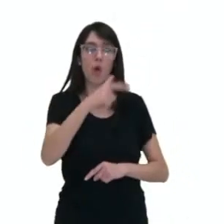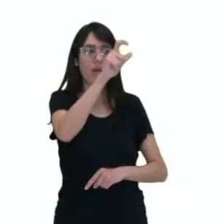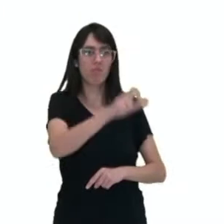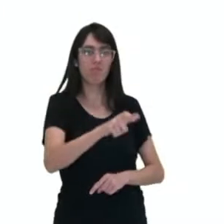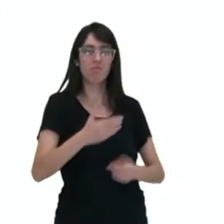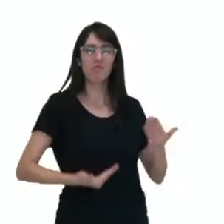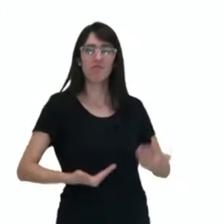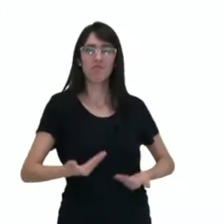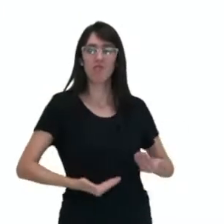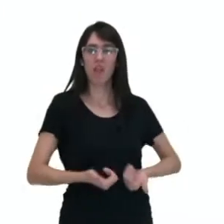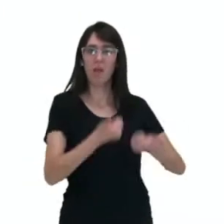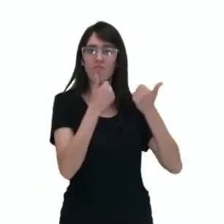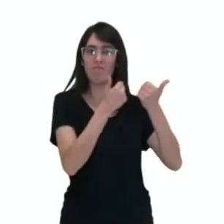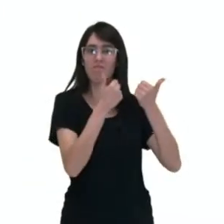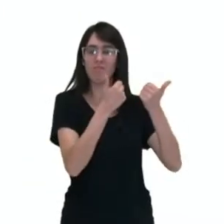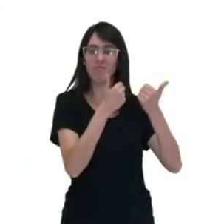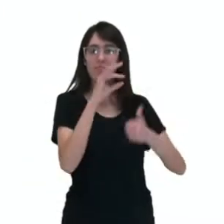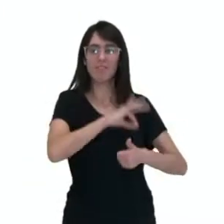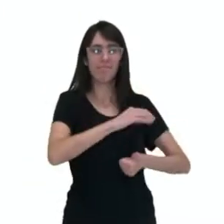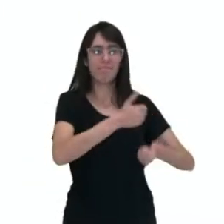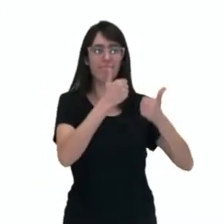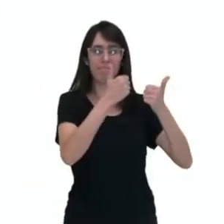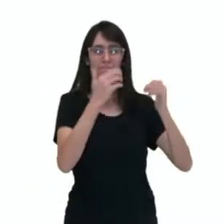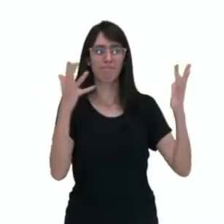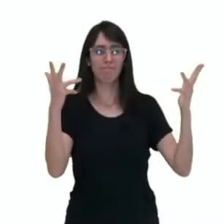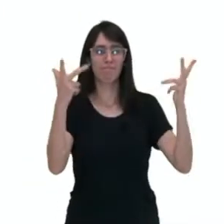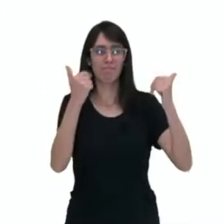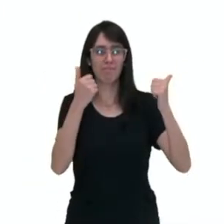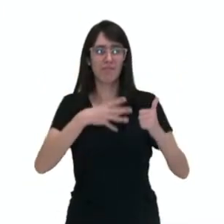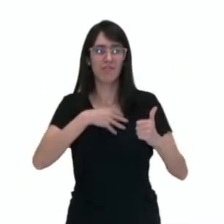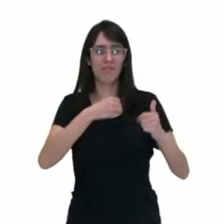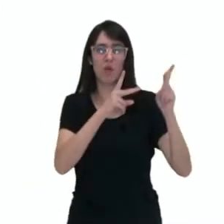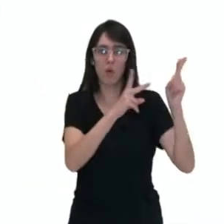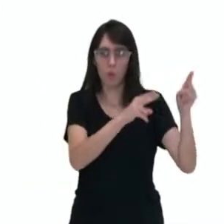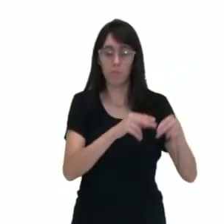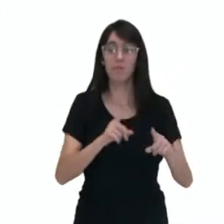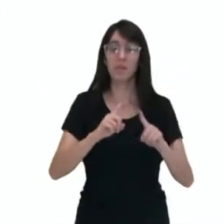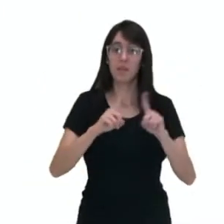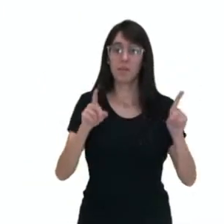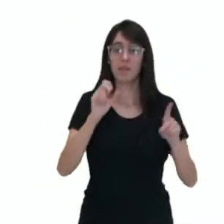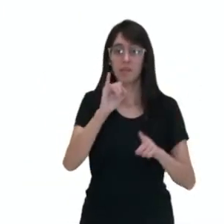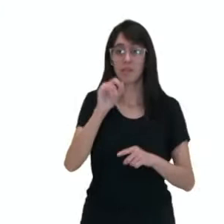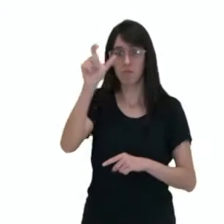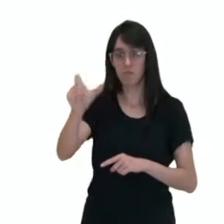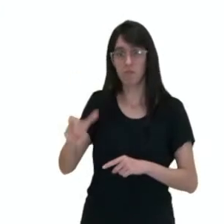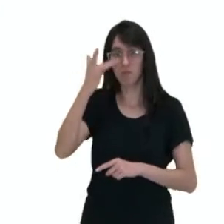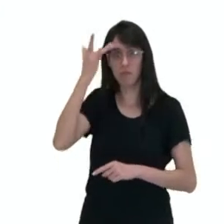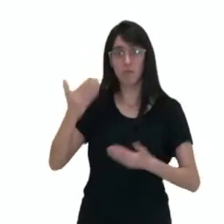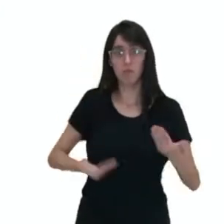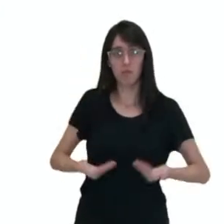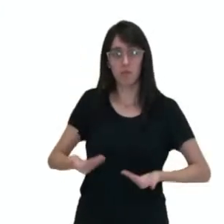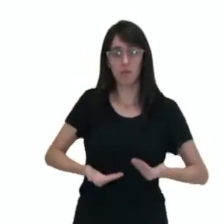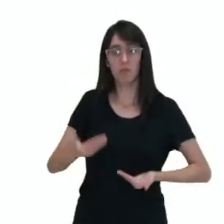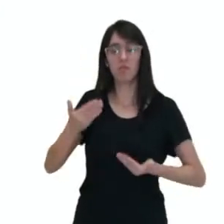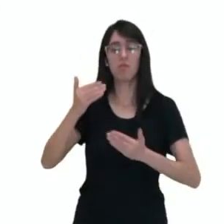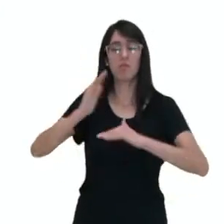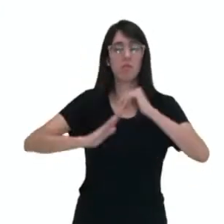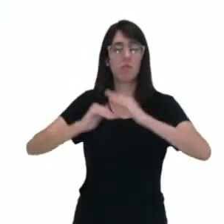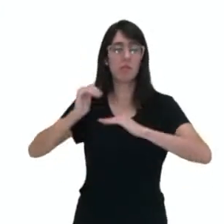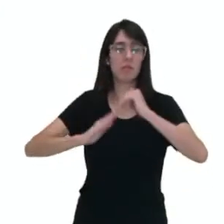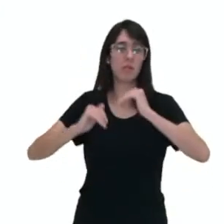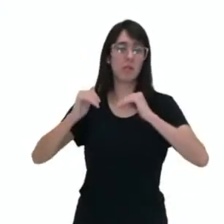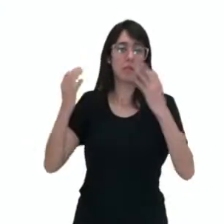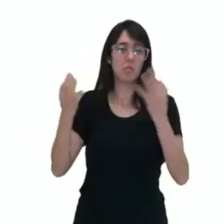passos do seu pai. Por outro lado, se o filho do trabalhador não qualificado citado for negro ou do sexo